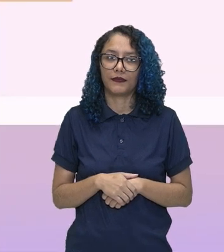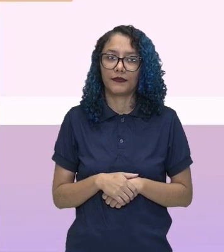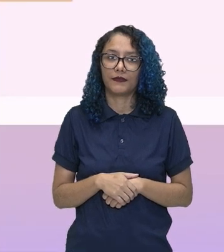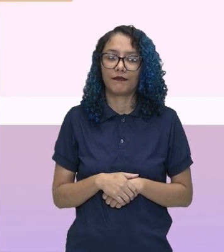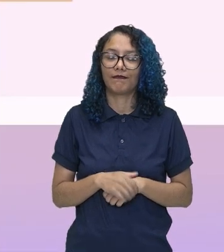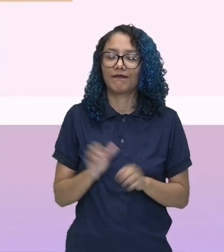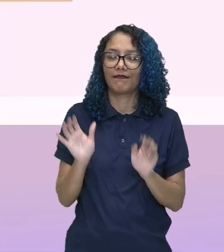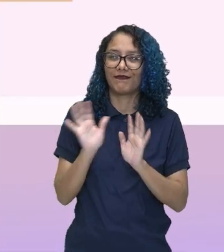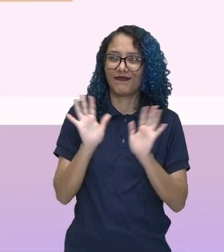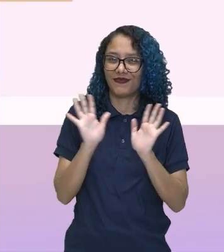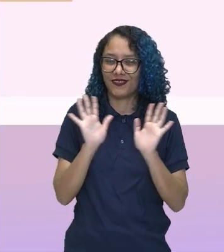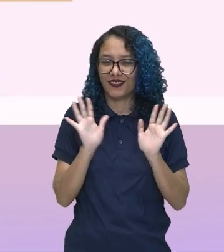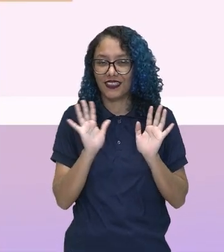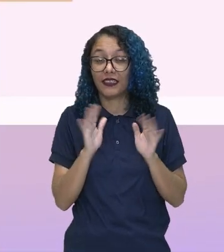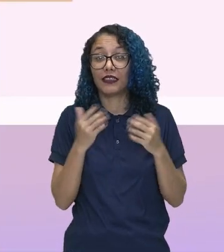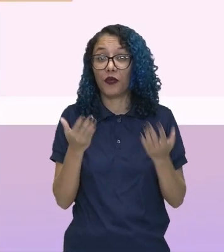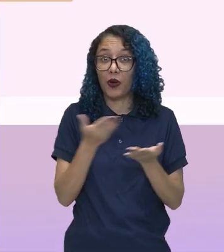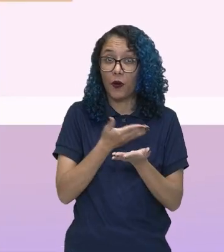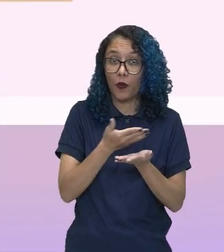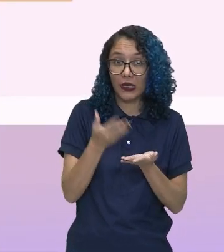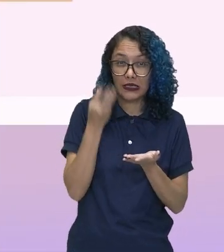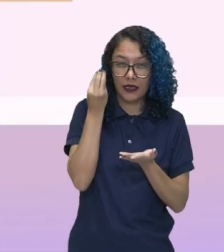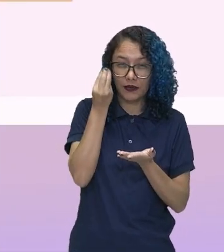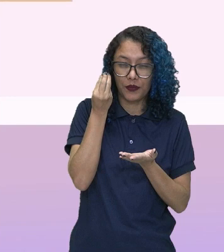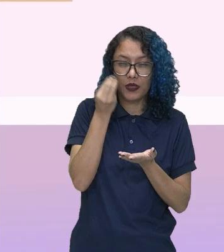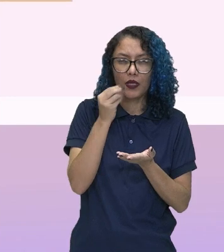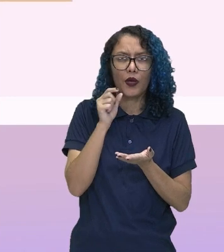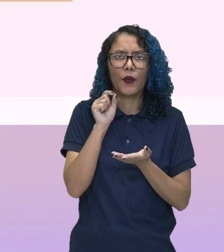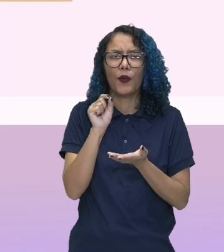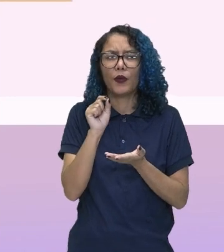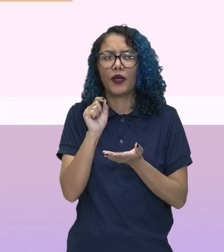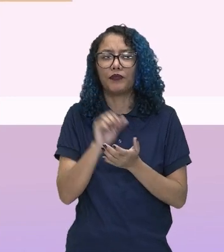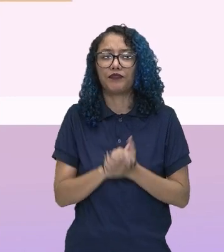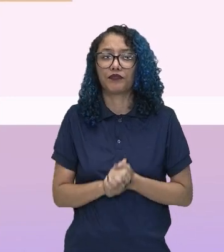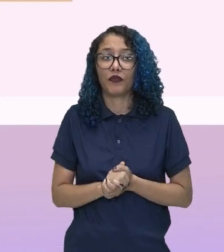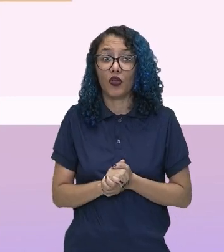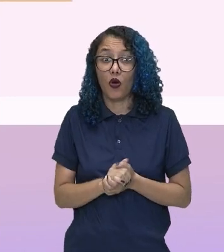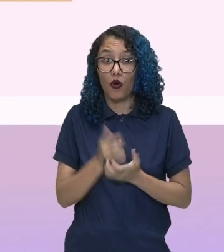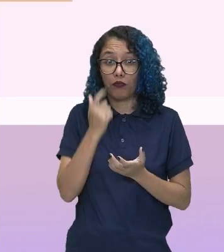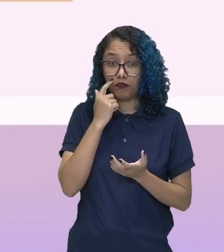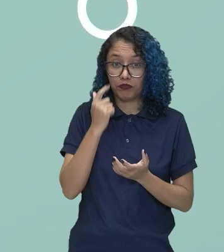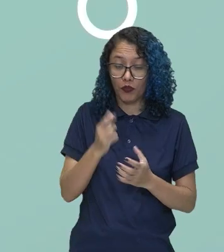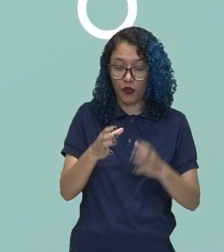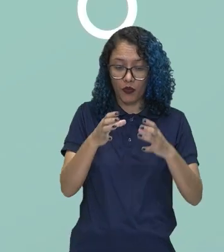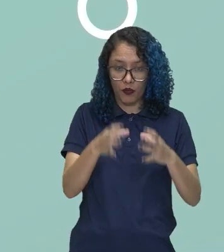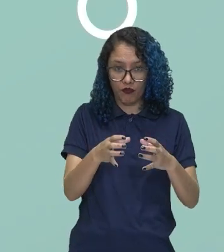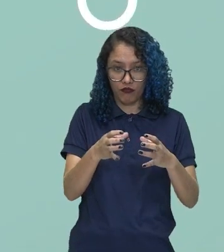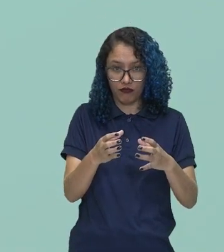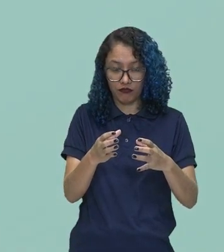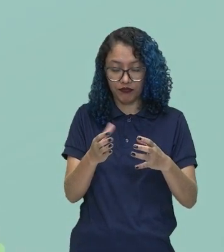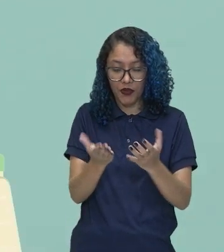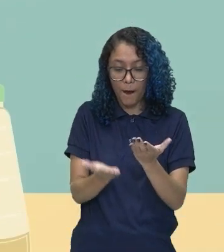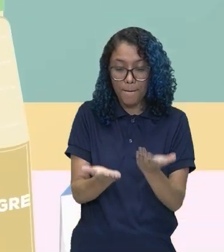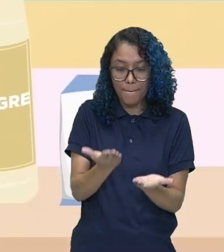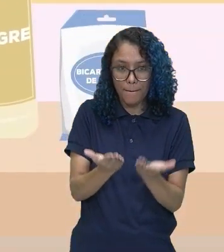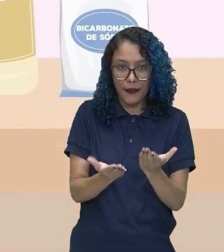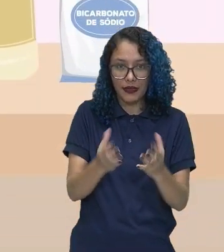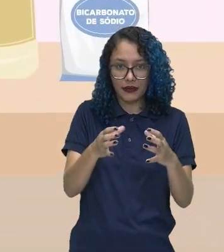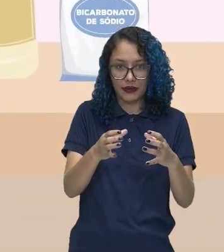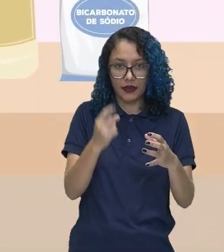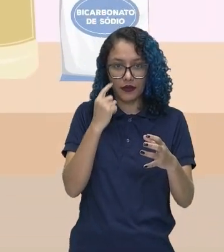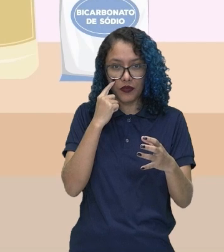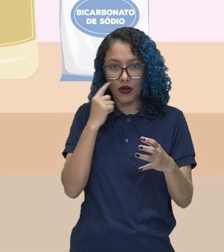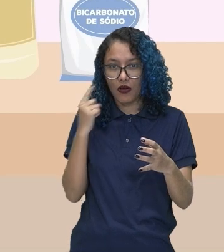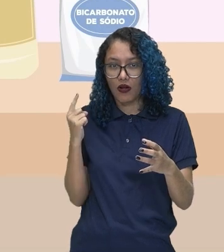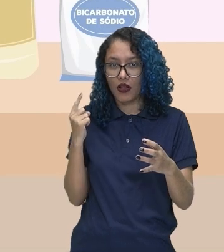Olá, alunos! Para iniciar o nosso experimento, irei pesar um pote vazio nessa balança. Quando eu pesar, aparecerá